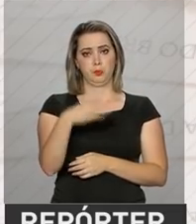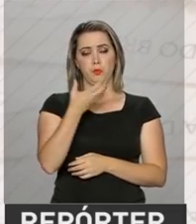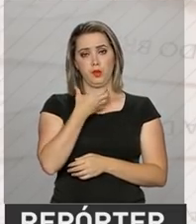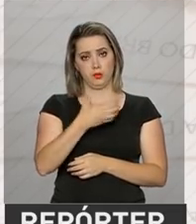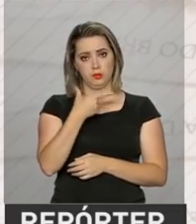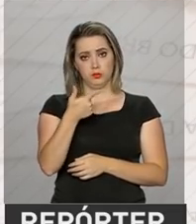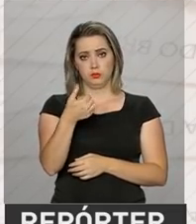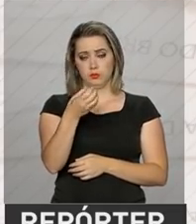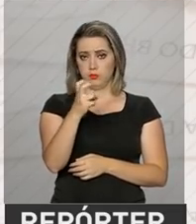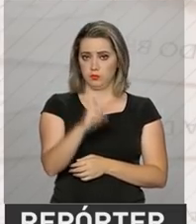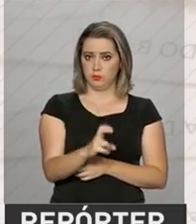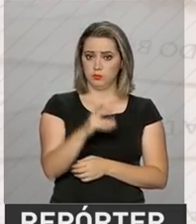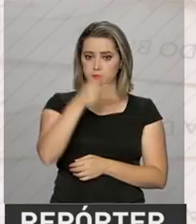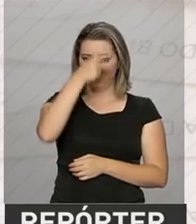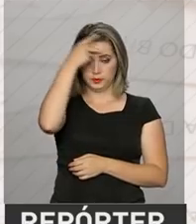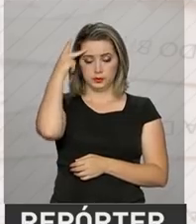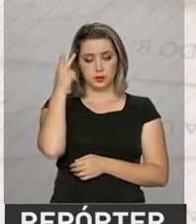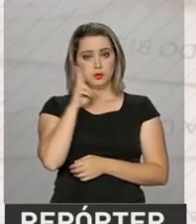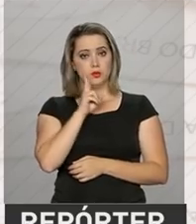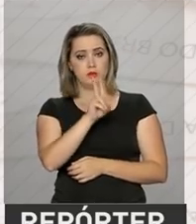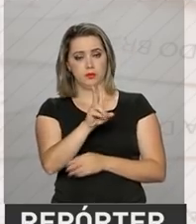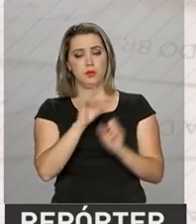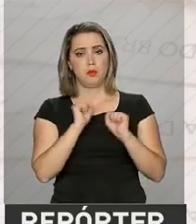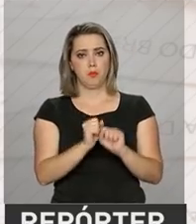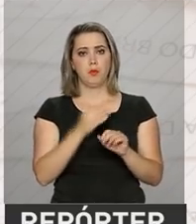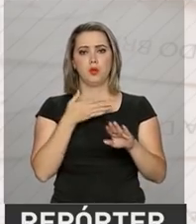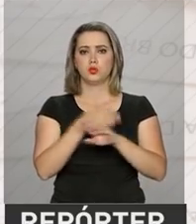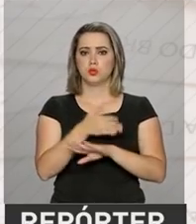tem algum saldo a receber acesse